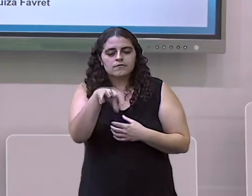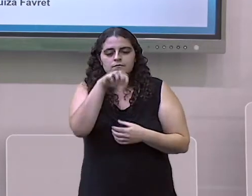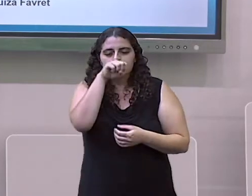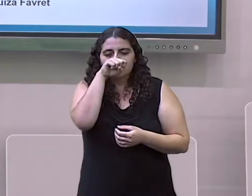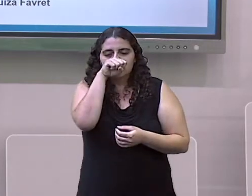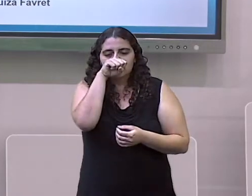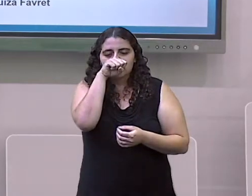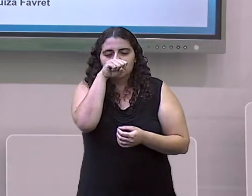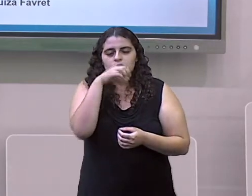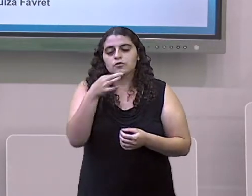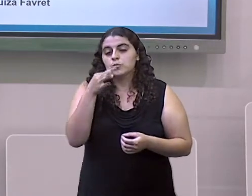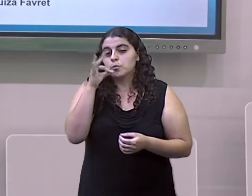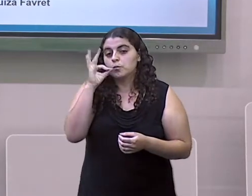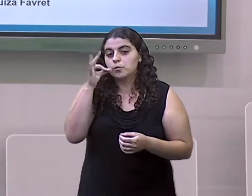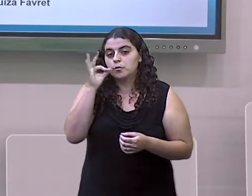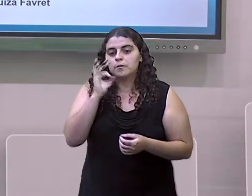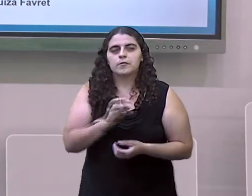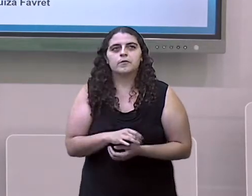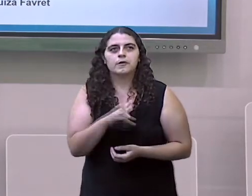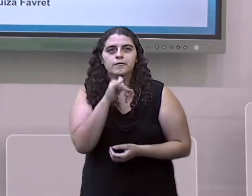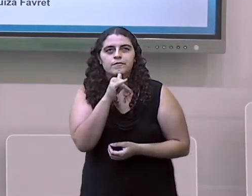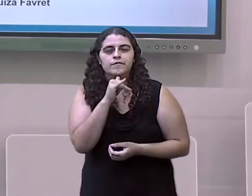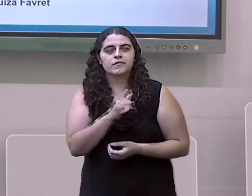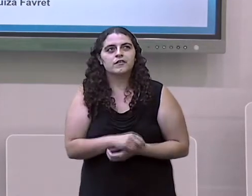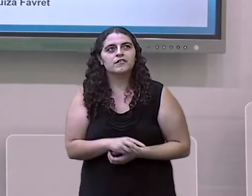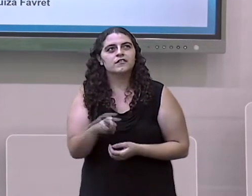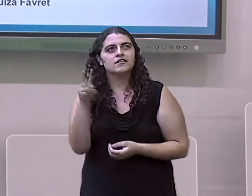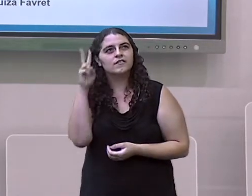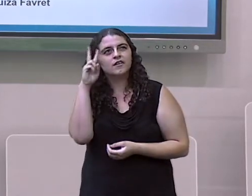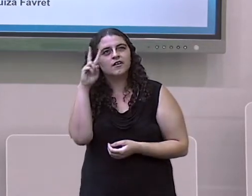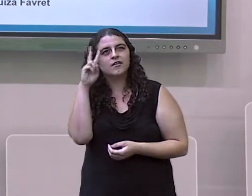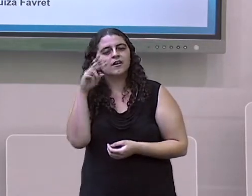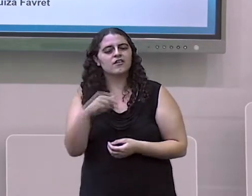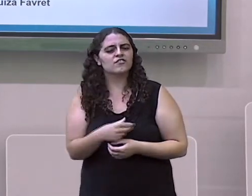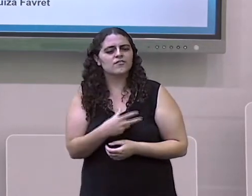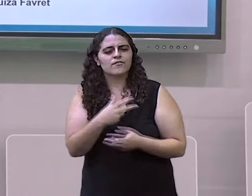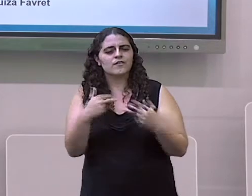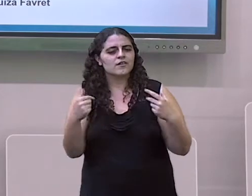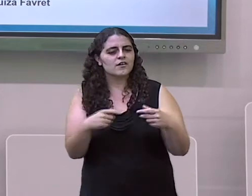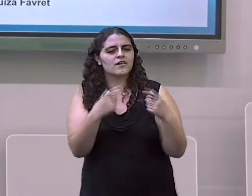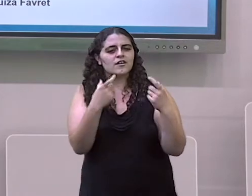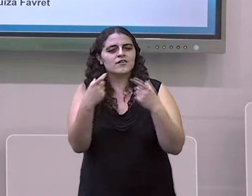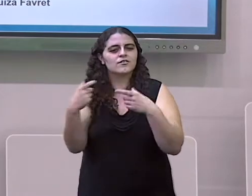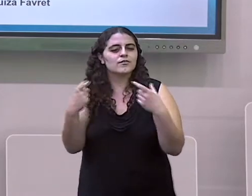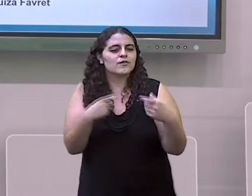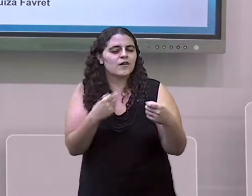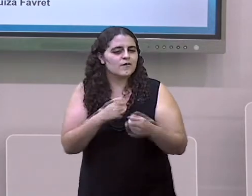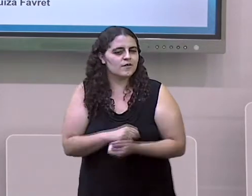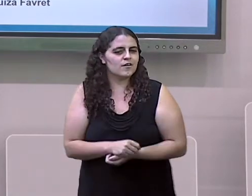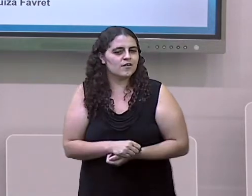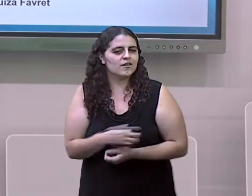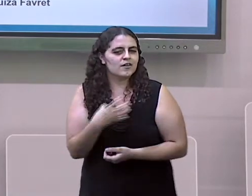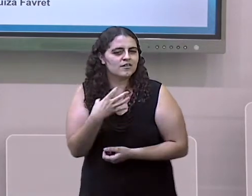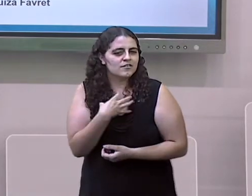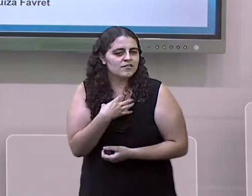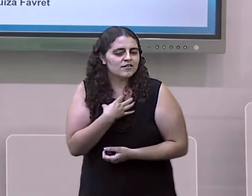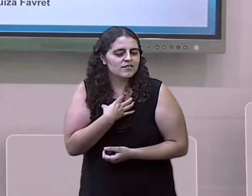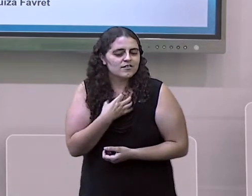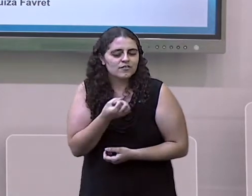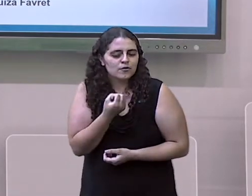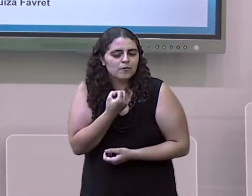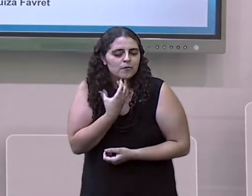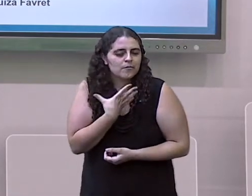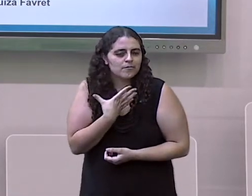relembrar por várias vezes aquela paisagem. Então não é somente aquilo que guardamos na memória visual,